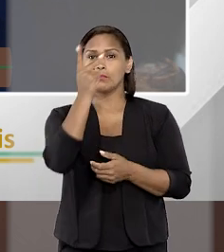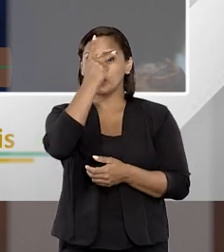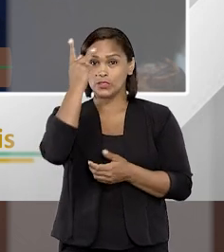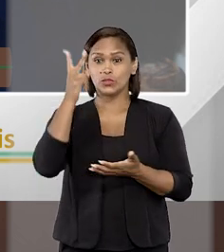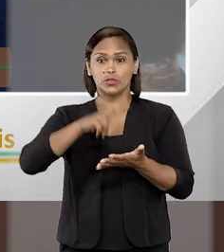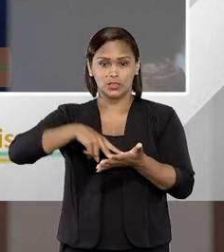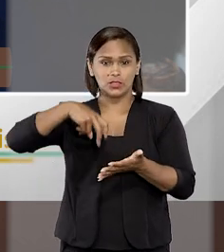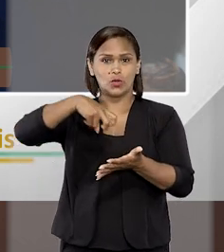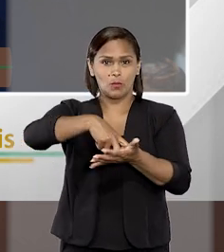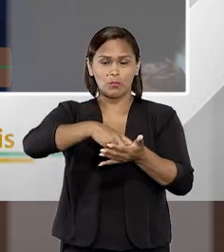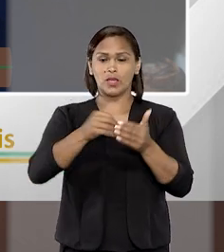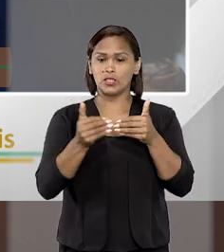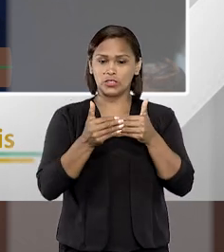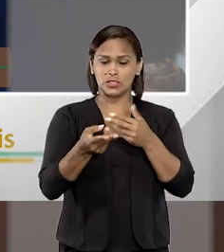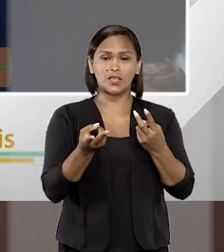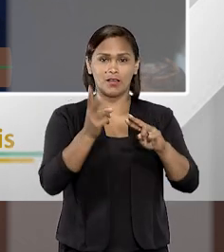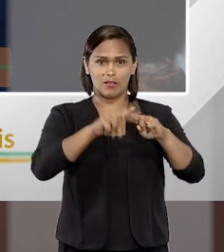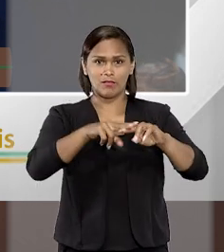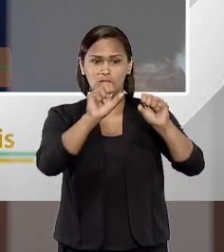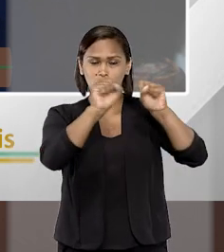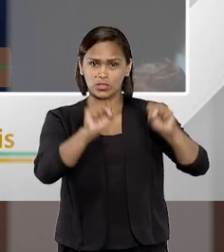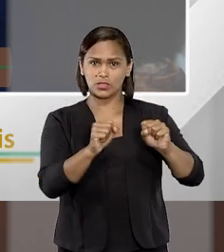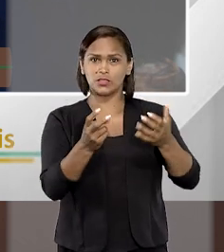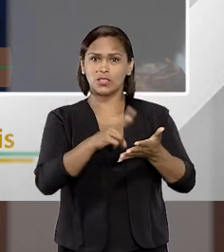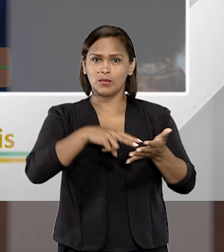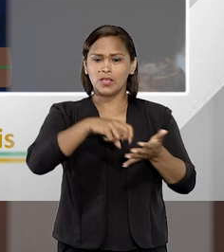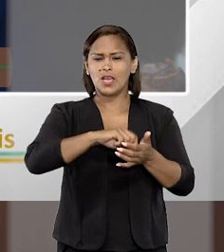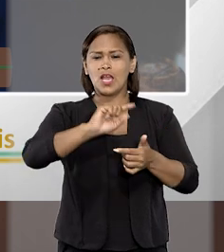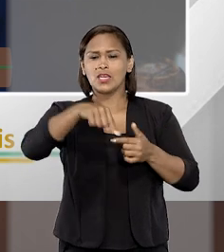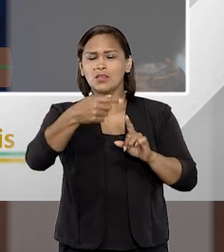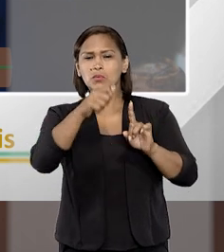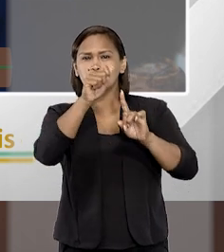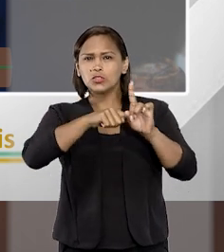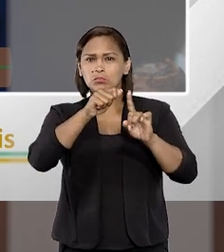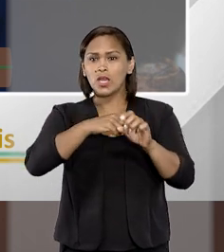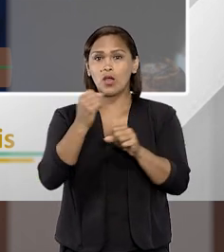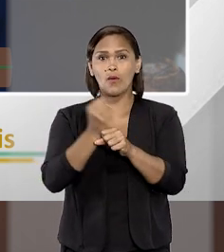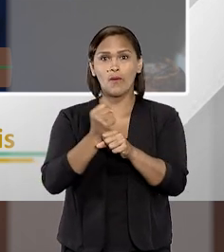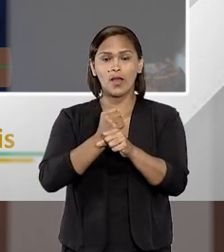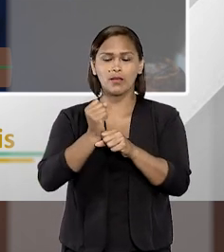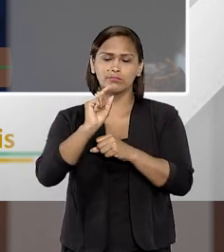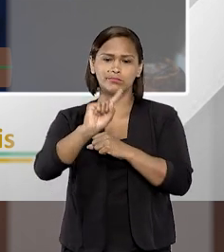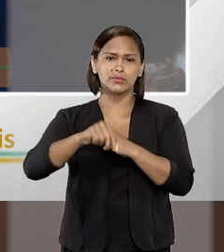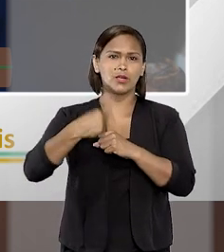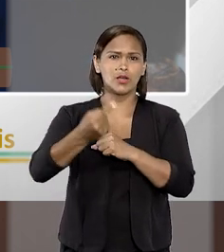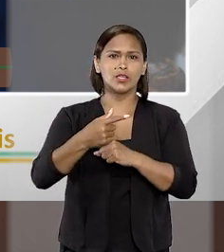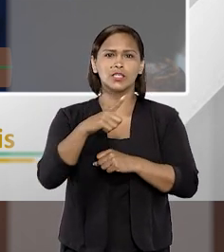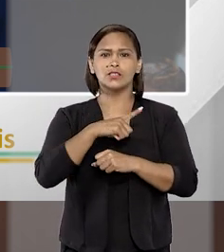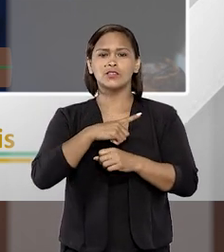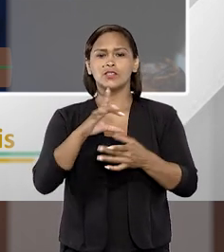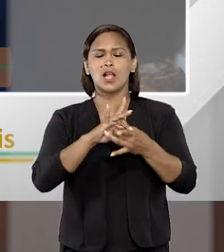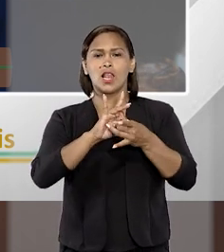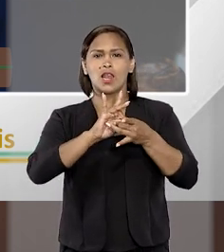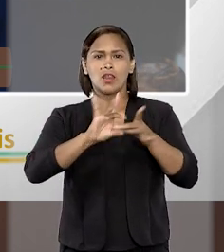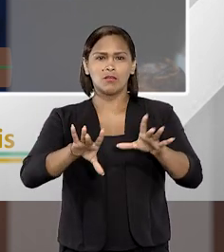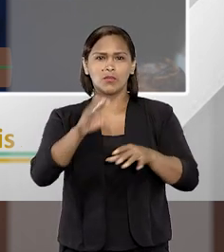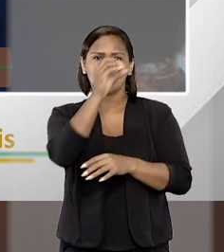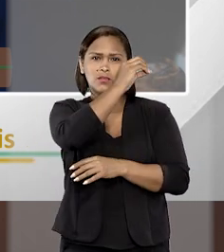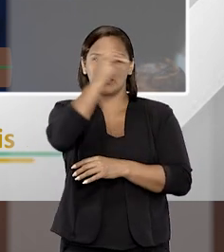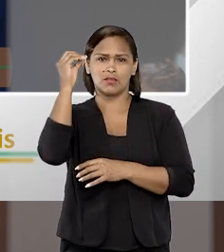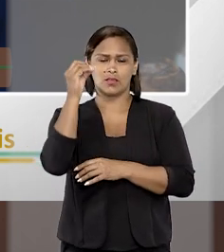cumpriram pena pessoas que estavam presas e depois de meses ou até anos tiveram a sua inocência